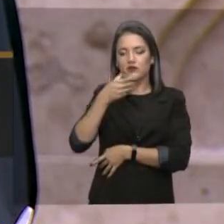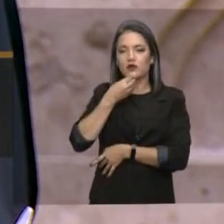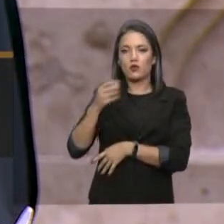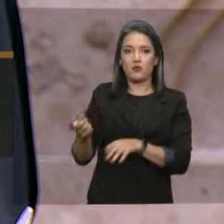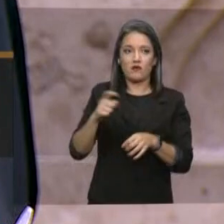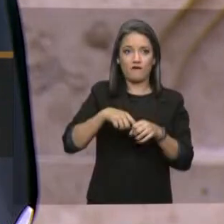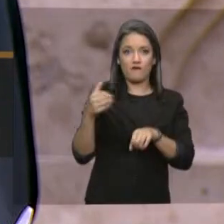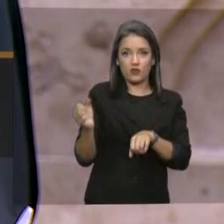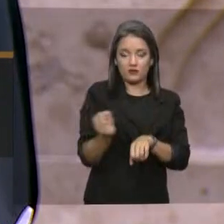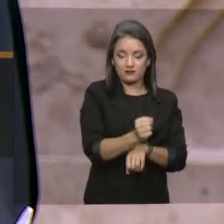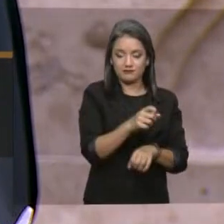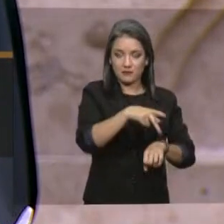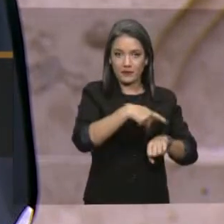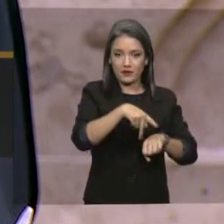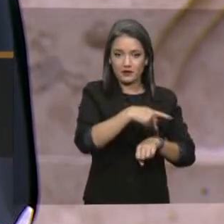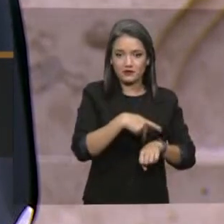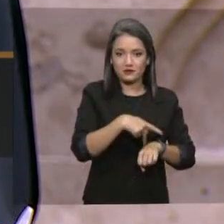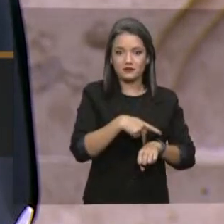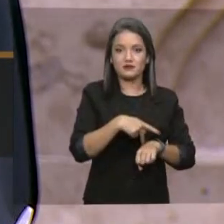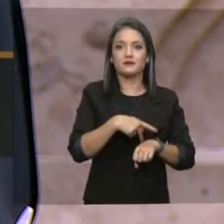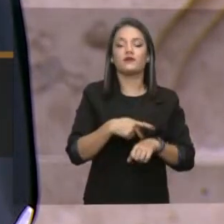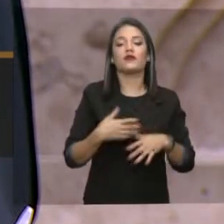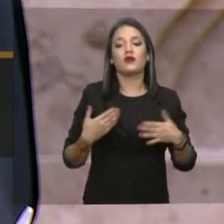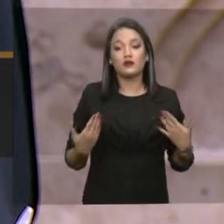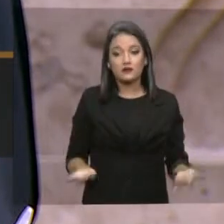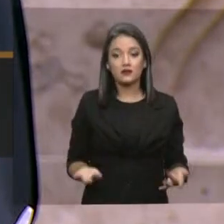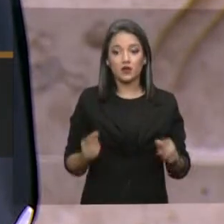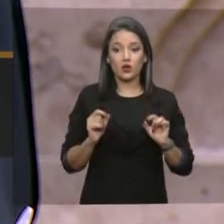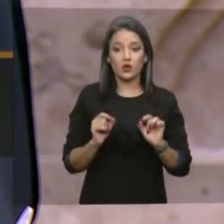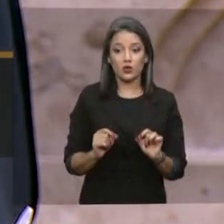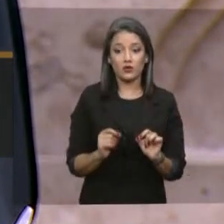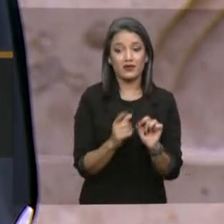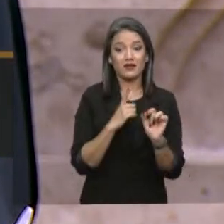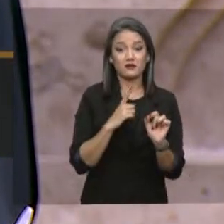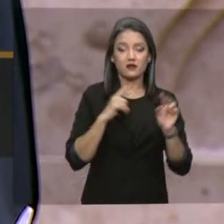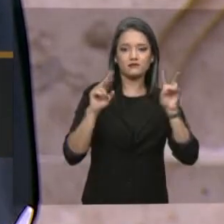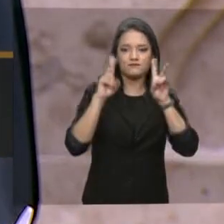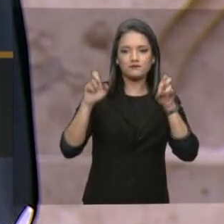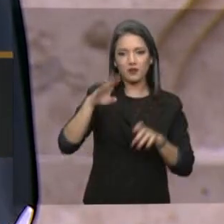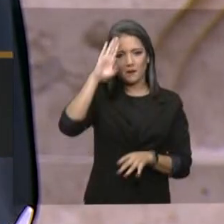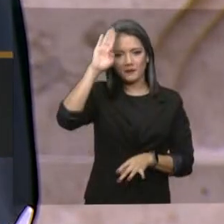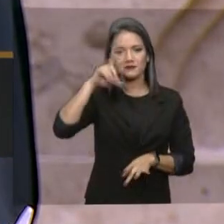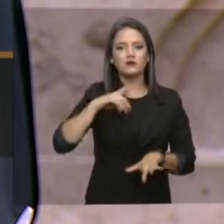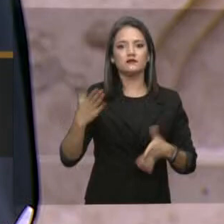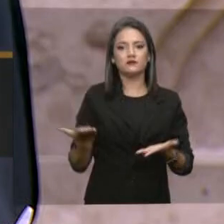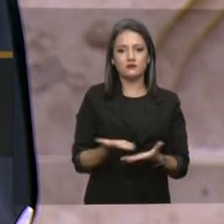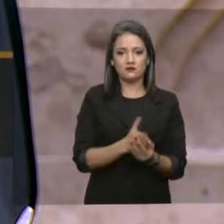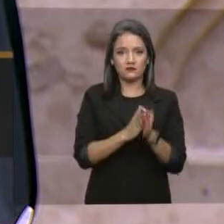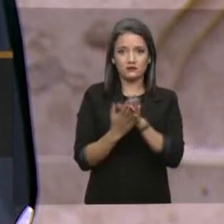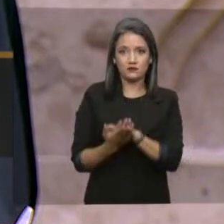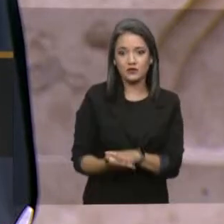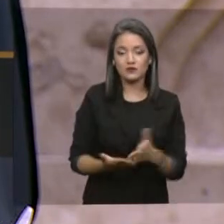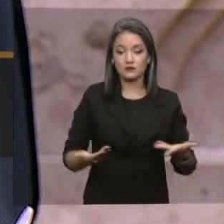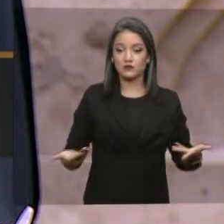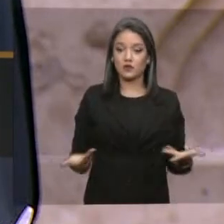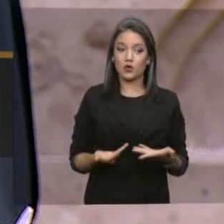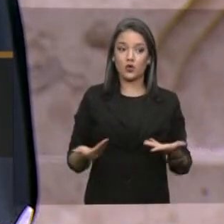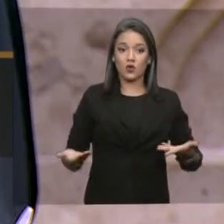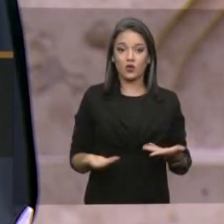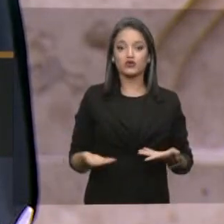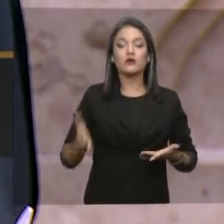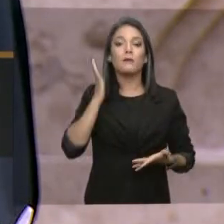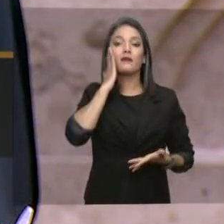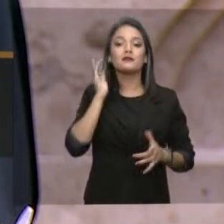parágrafo 3º do Regimento Interno. Assim, a questão central suscitada na presente ação rescisória consiste em